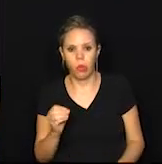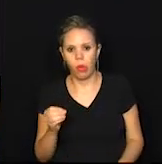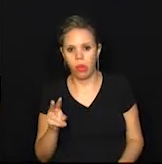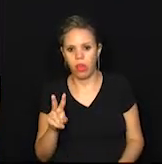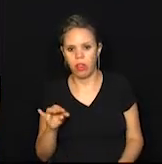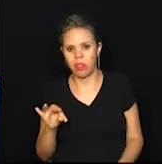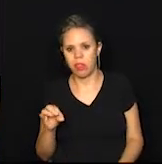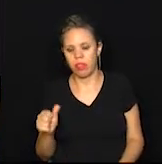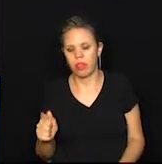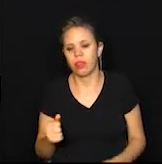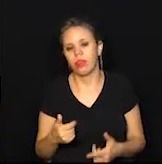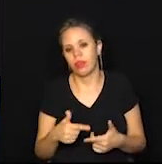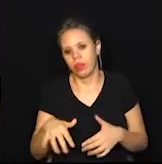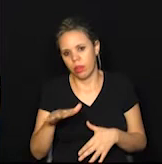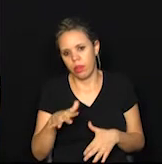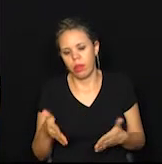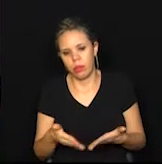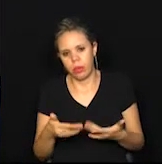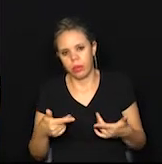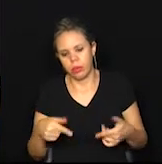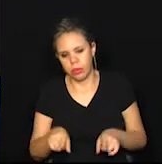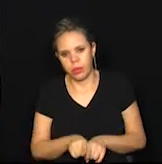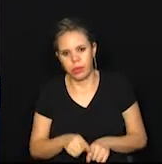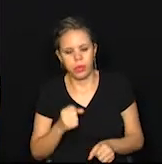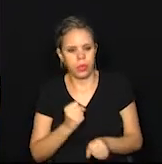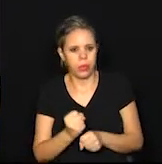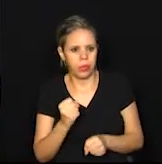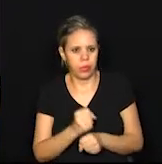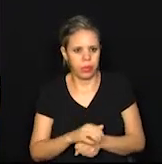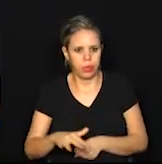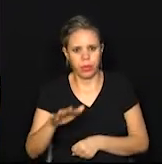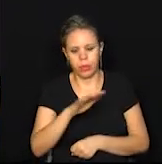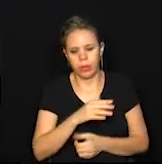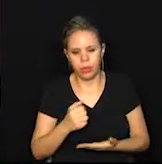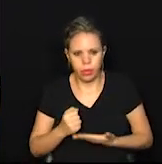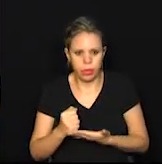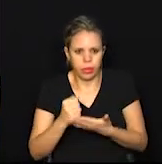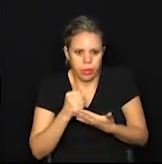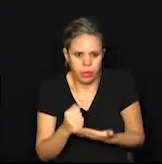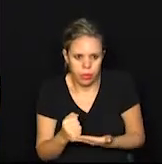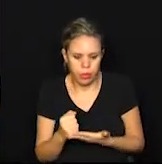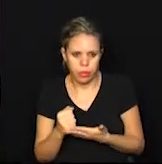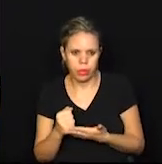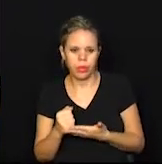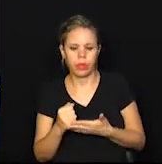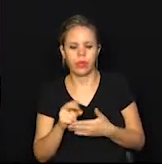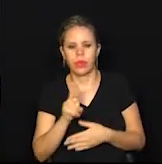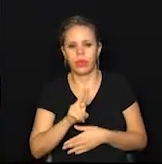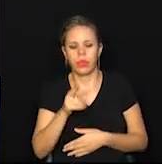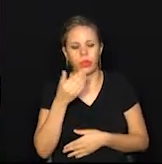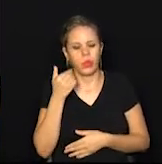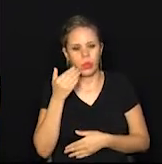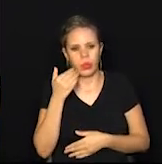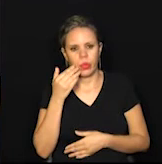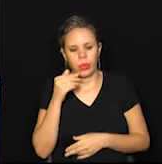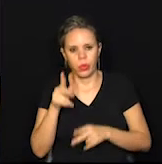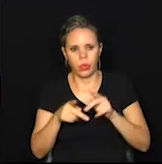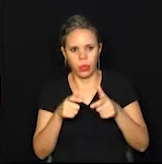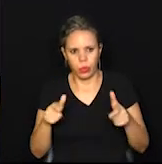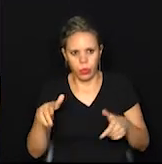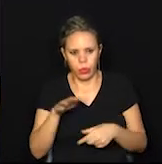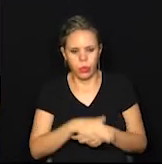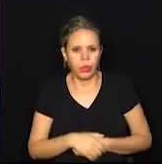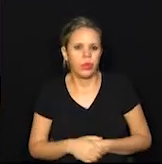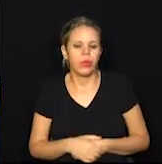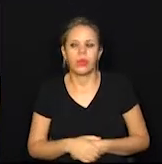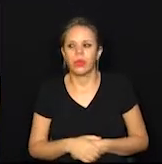grande vulnerabilidade. Acredito que essas reformas ajudem também a ser utilizada com a população, e